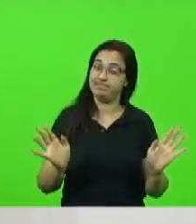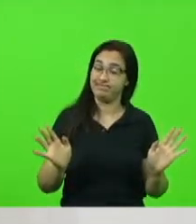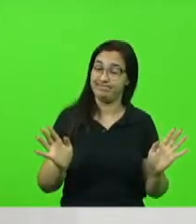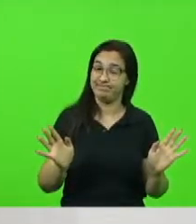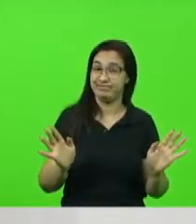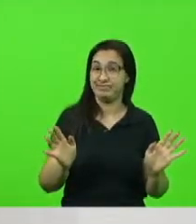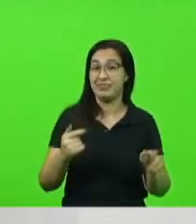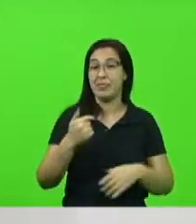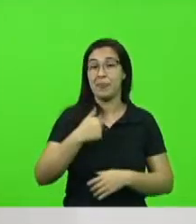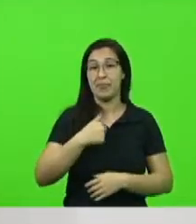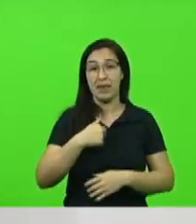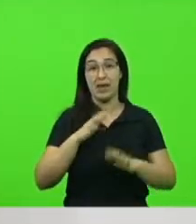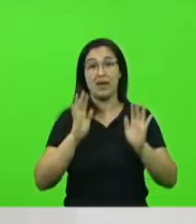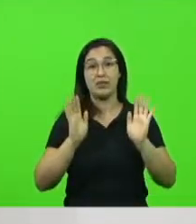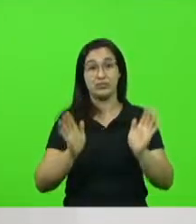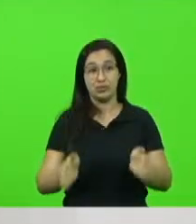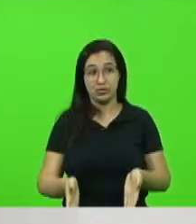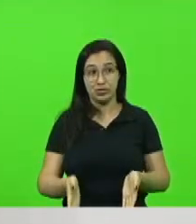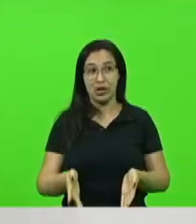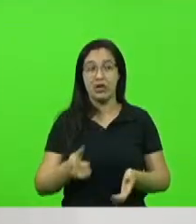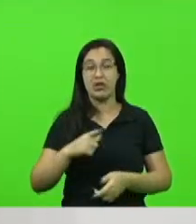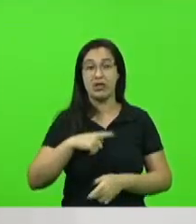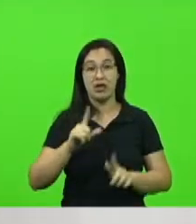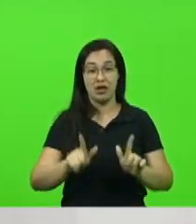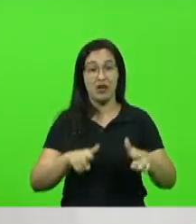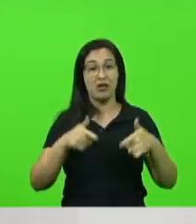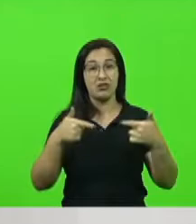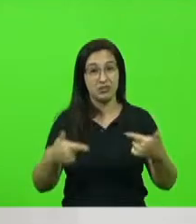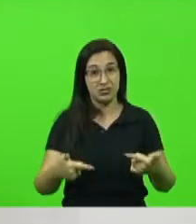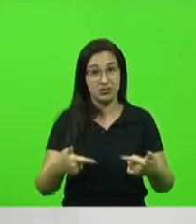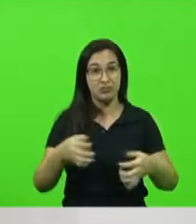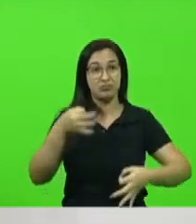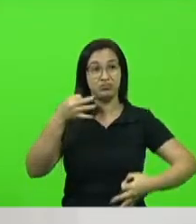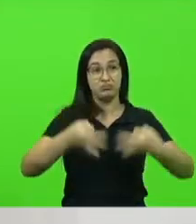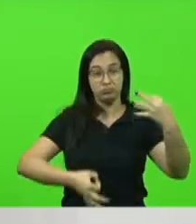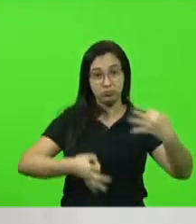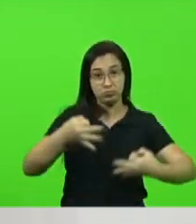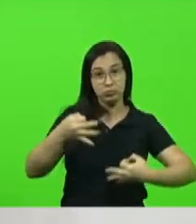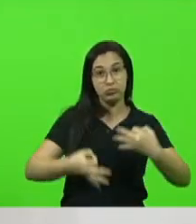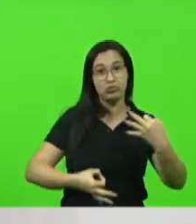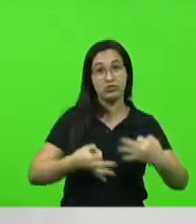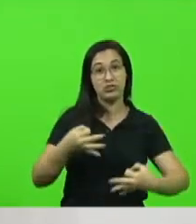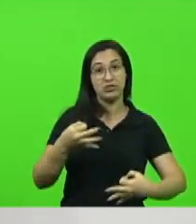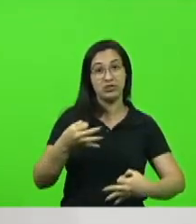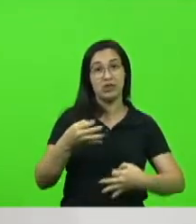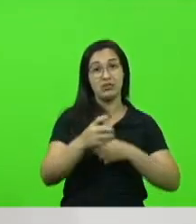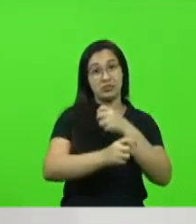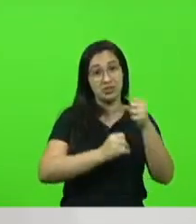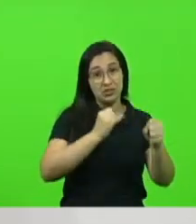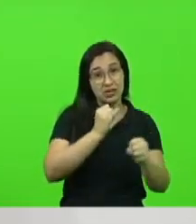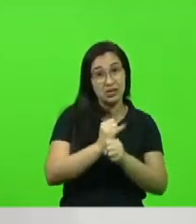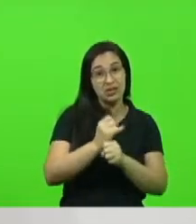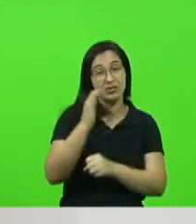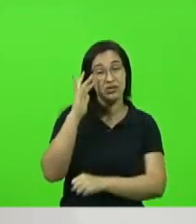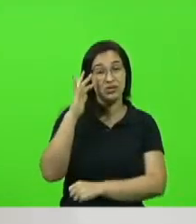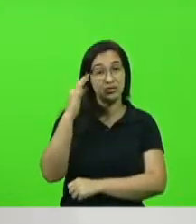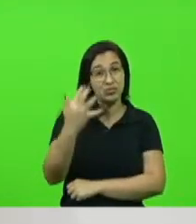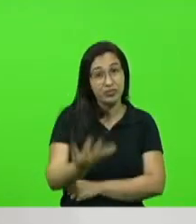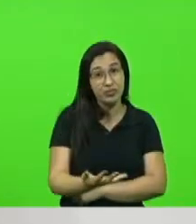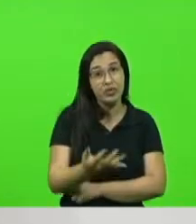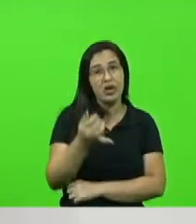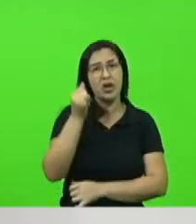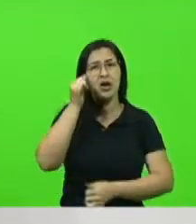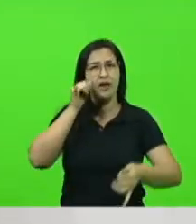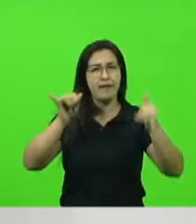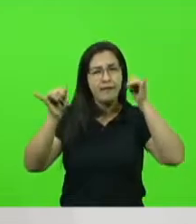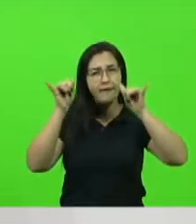já tive que entrar até com ação em situações aí na questão da internet para resolver, para evitar